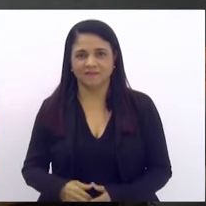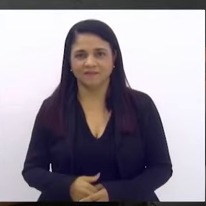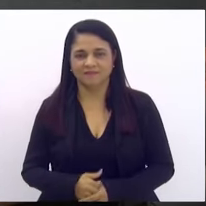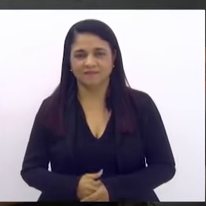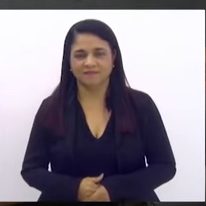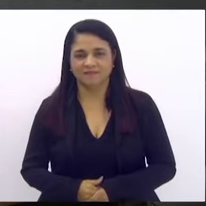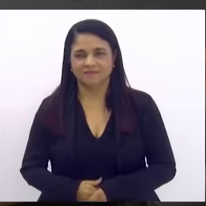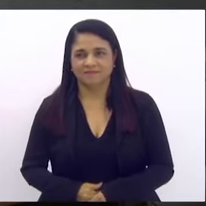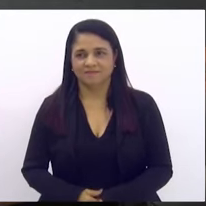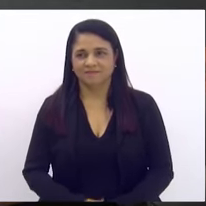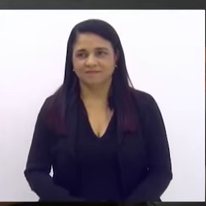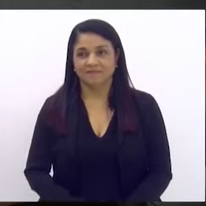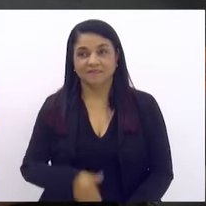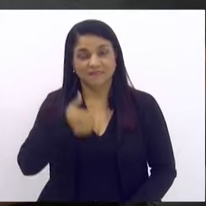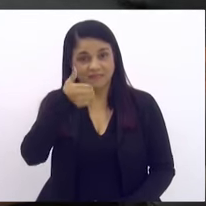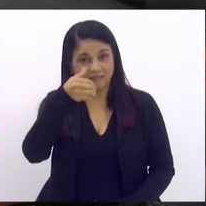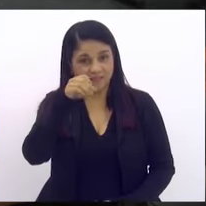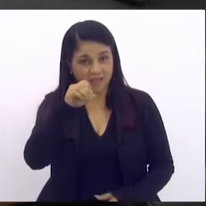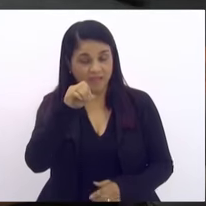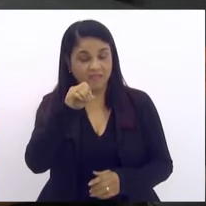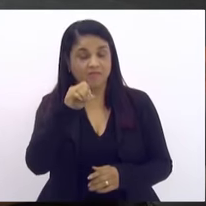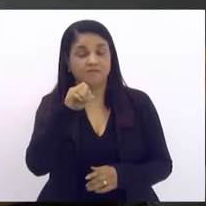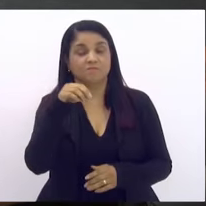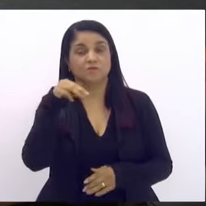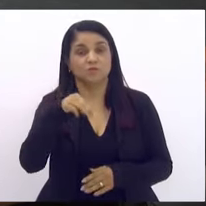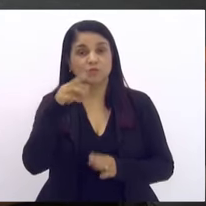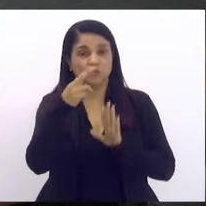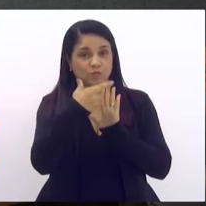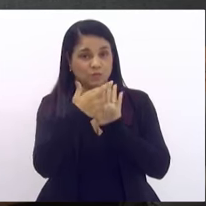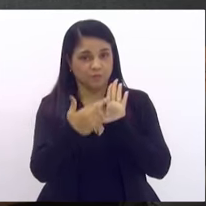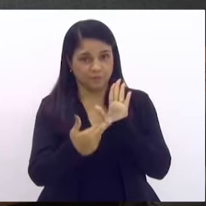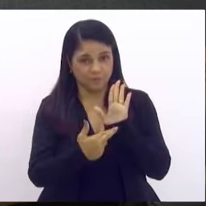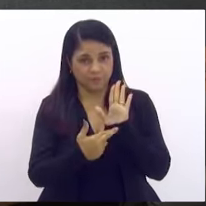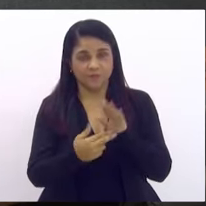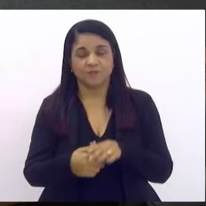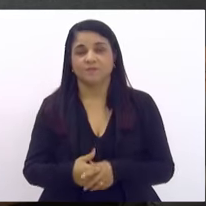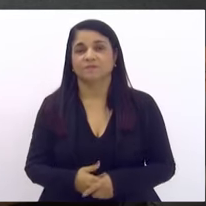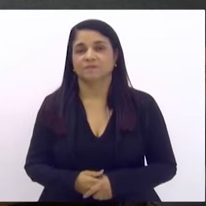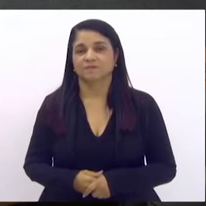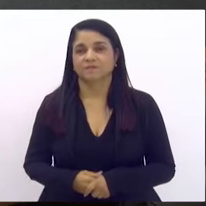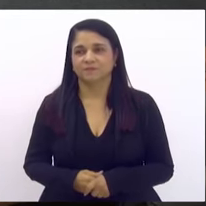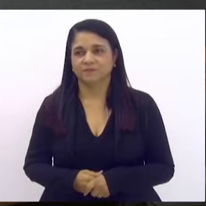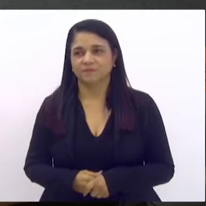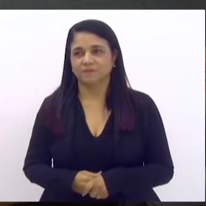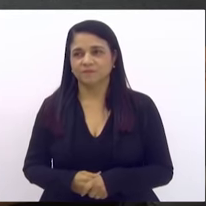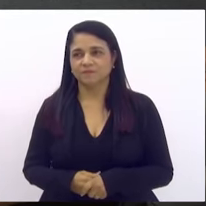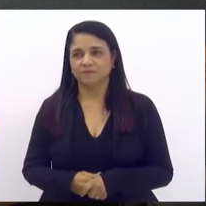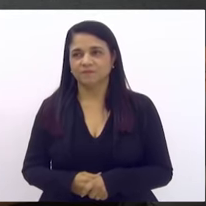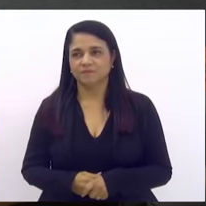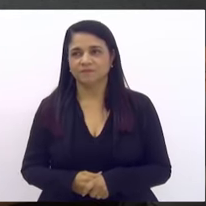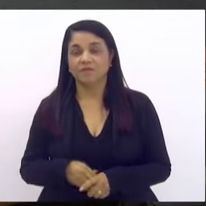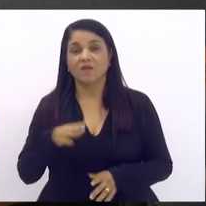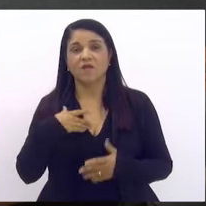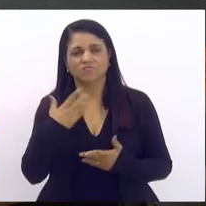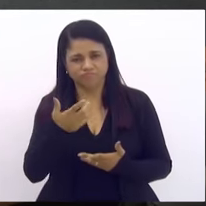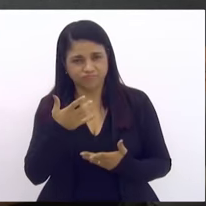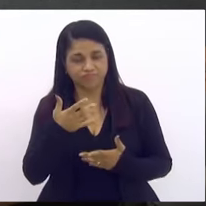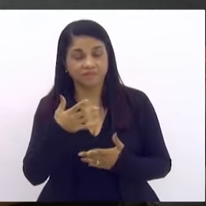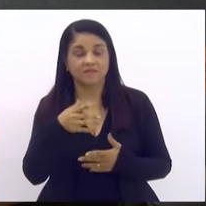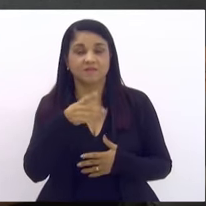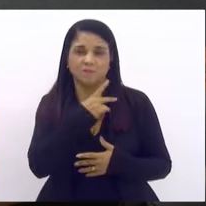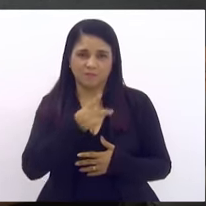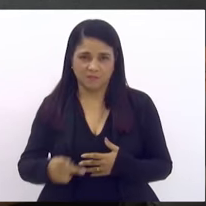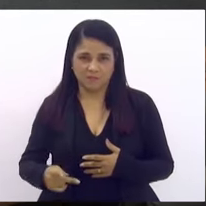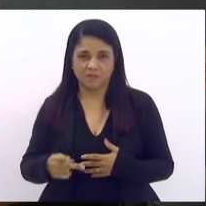a deputada dispõe de 10 minutos pela ordem presidenta pois não amigo para anunciar a presença